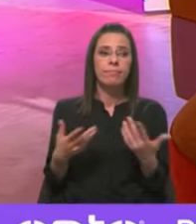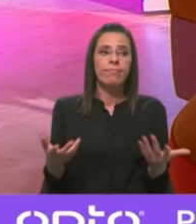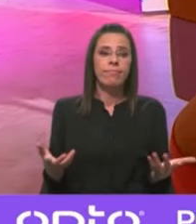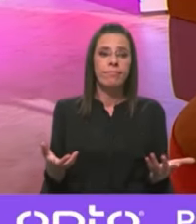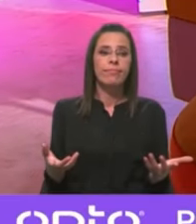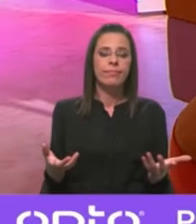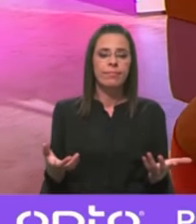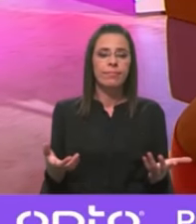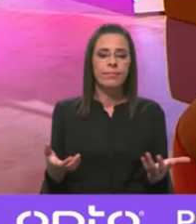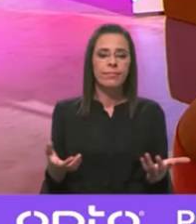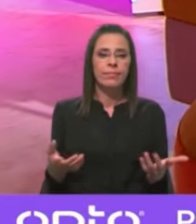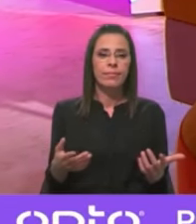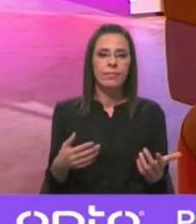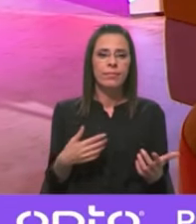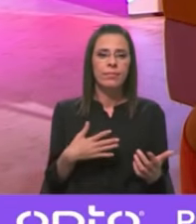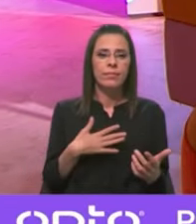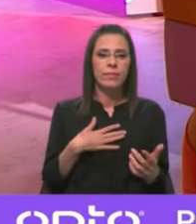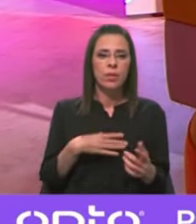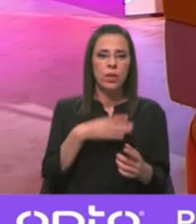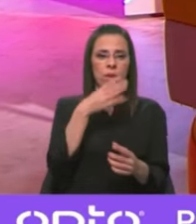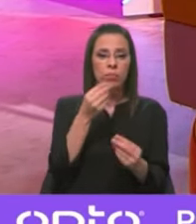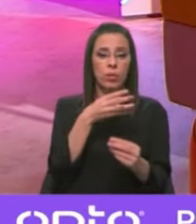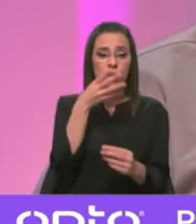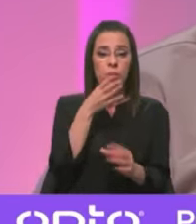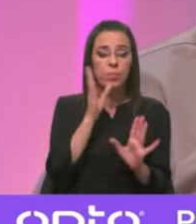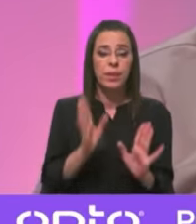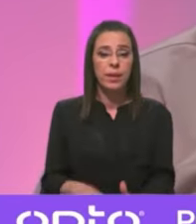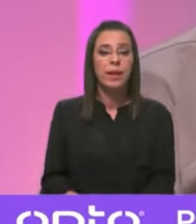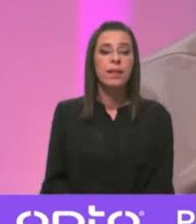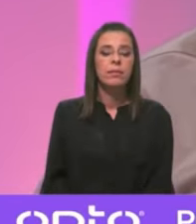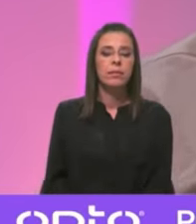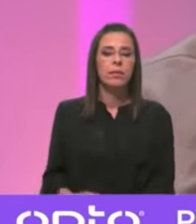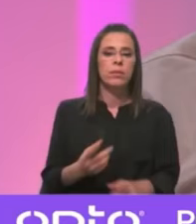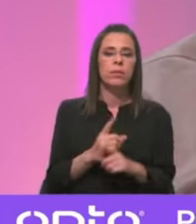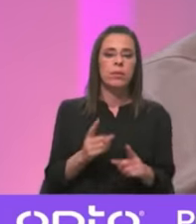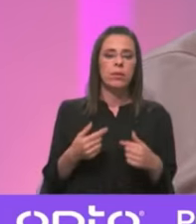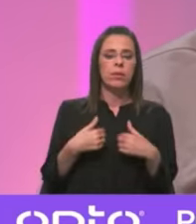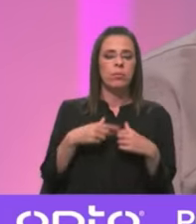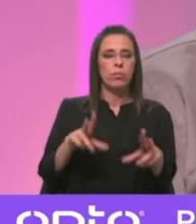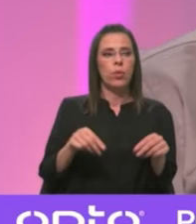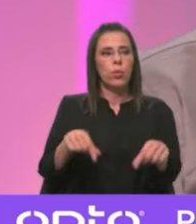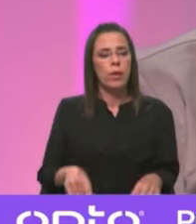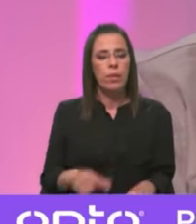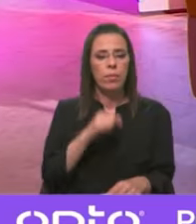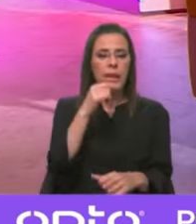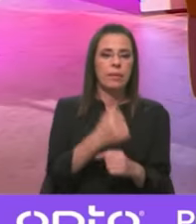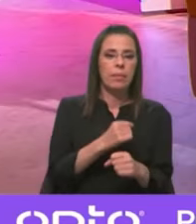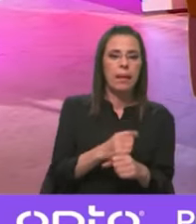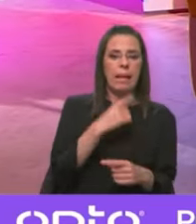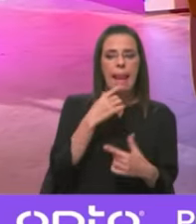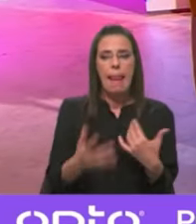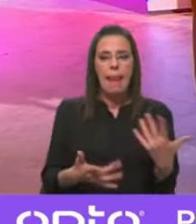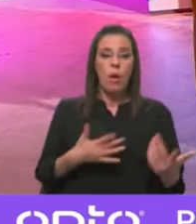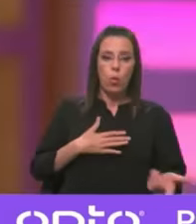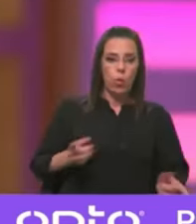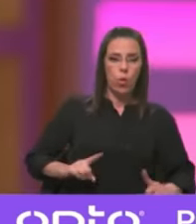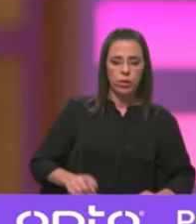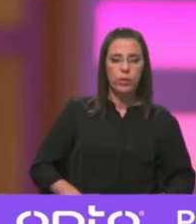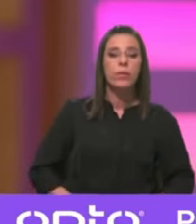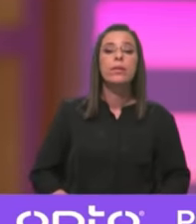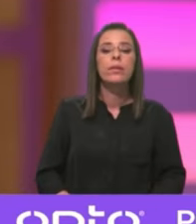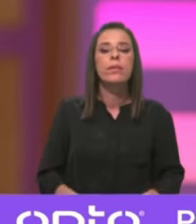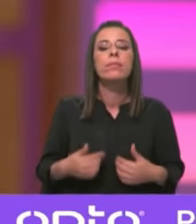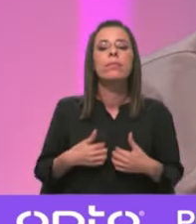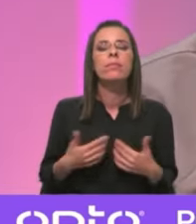Ah eu não gosto muito de me justificar ah ah porque é que nunca estás aqui porque é que estás sempre a trabalhar porque é que não sei quê não sei que mais